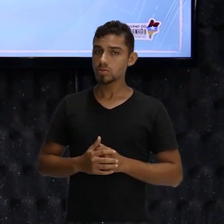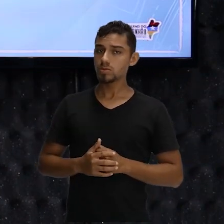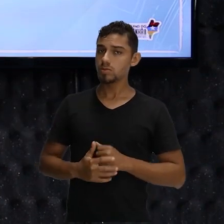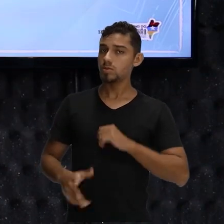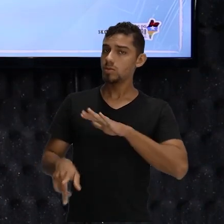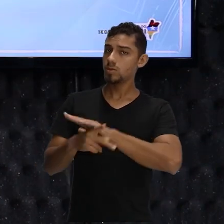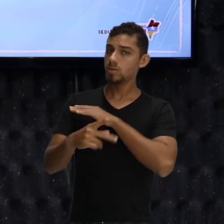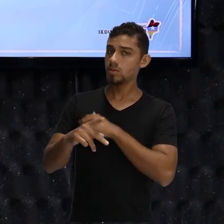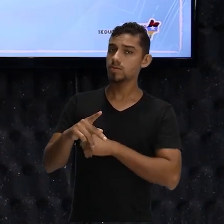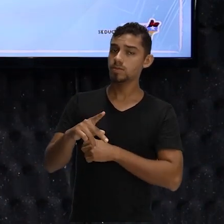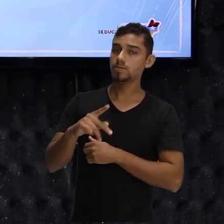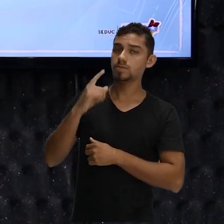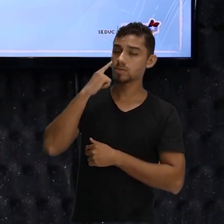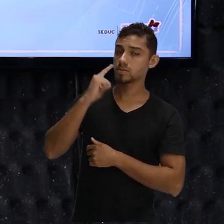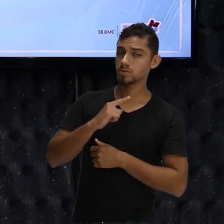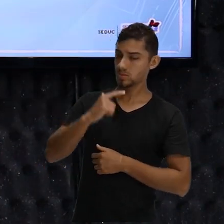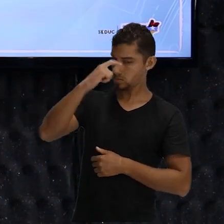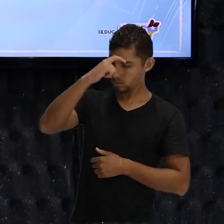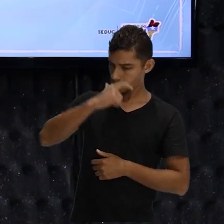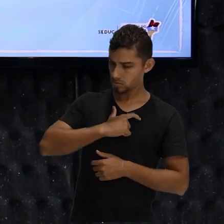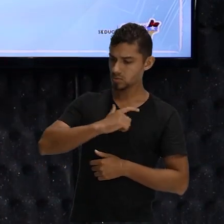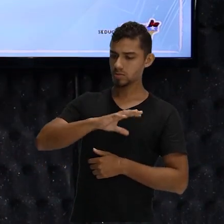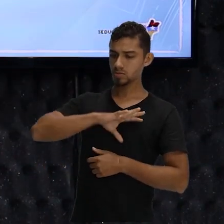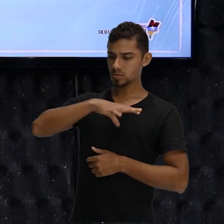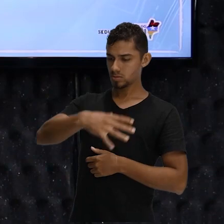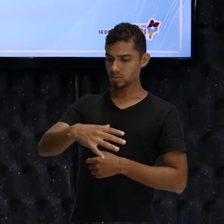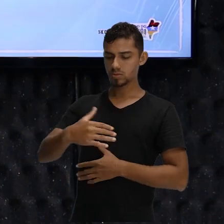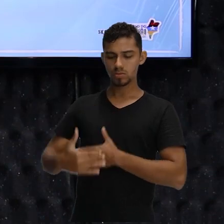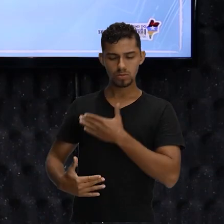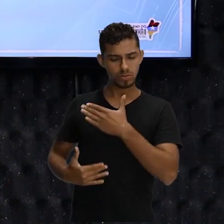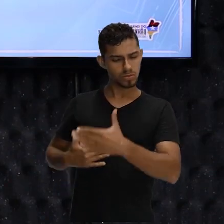teu mérito pessoal, das tuas ações, das tuas